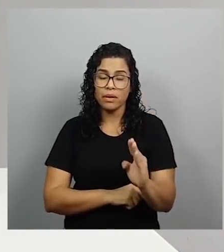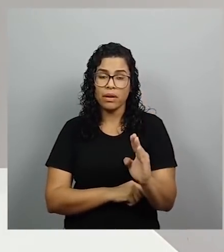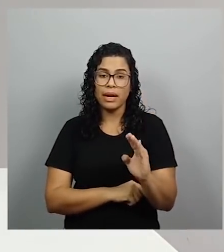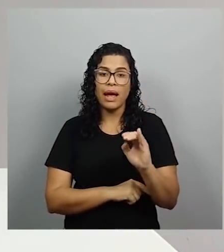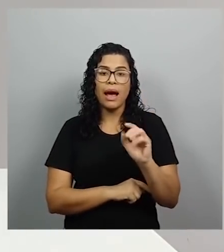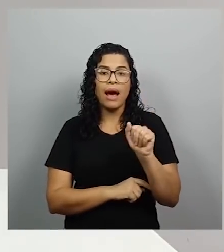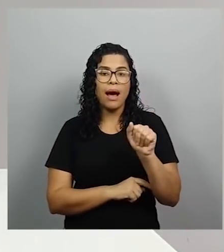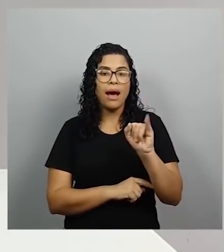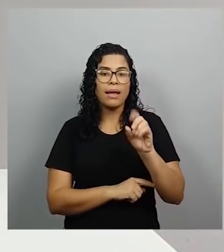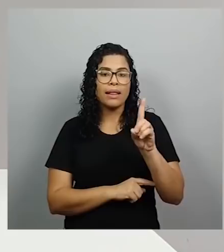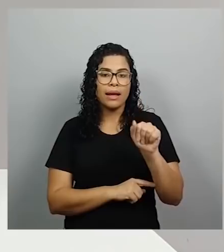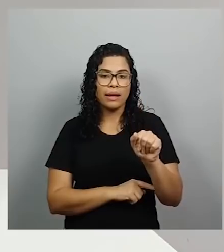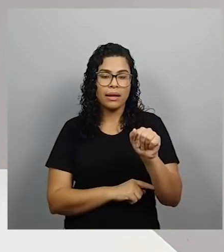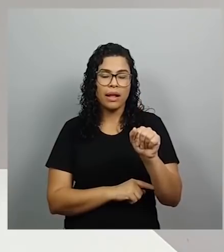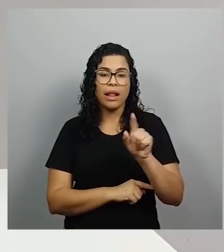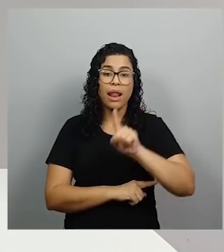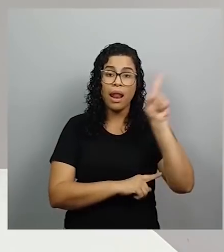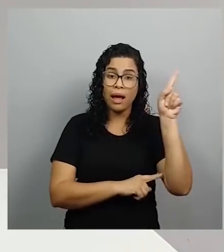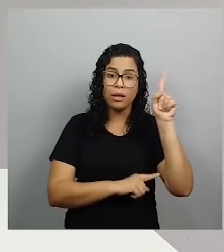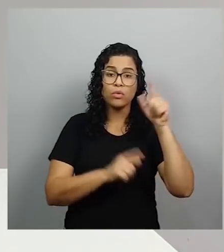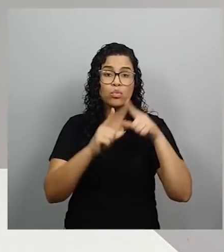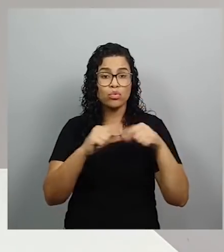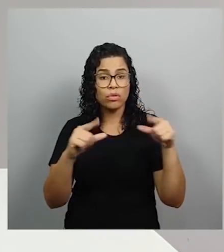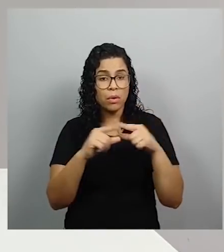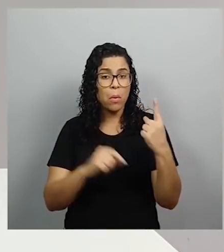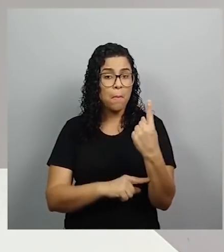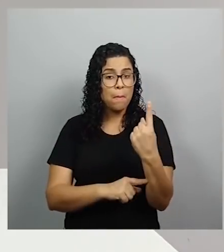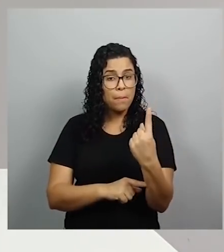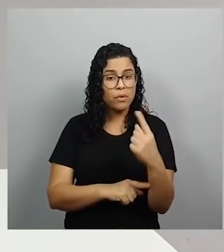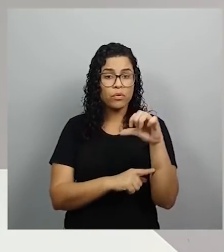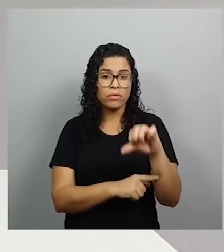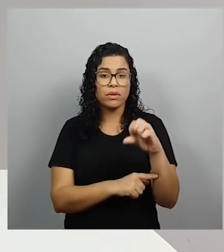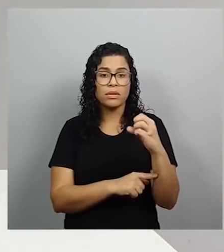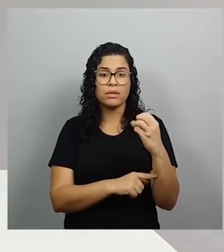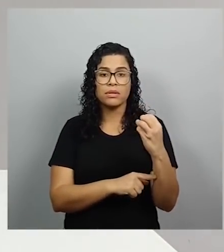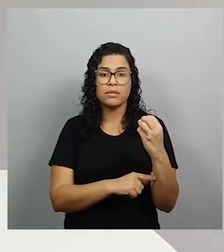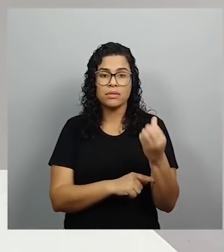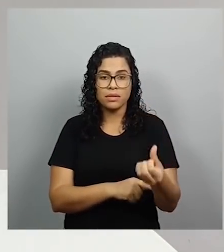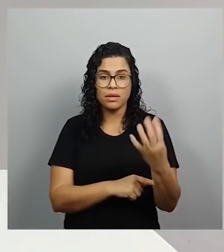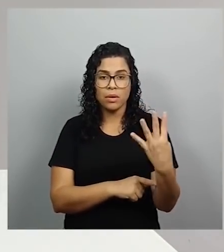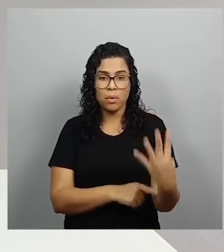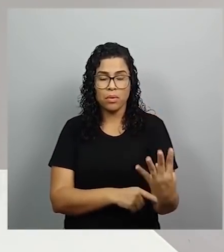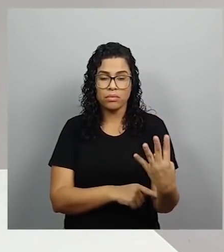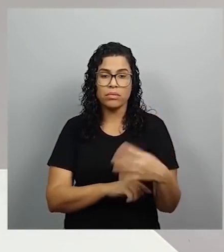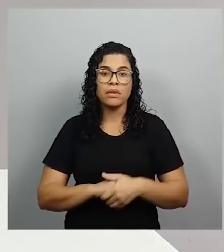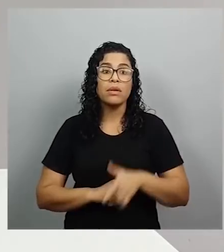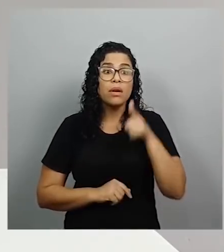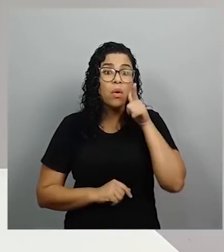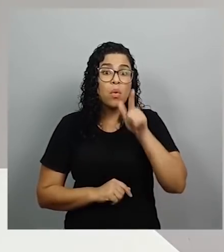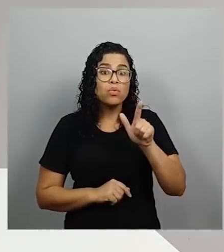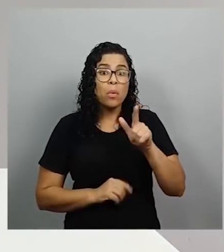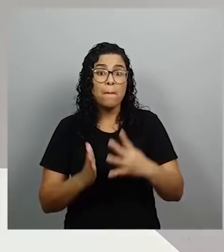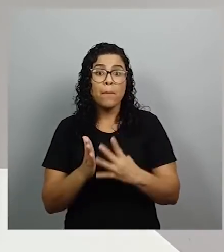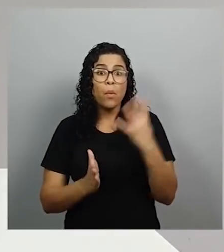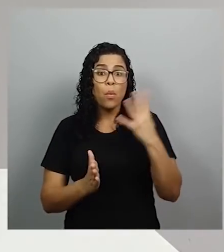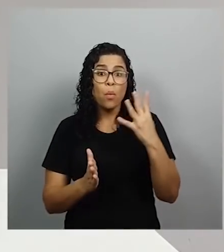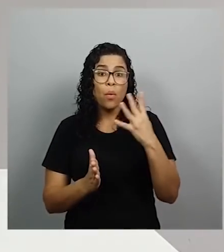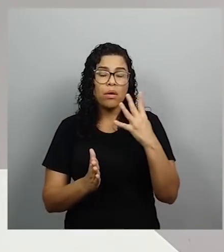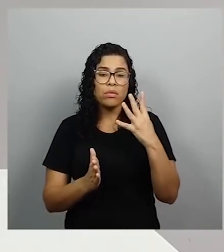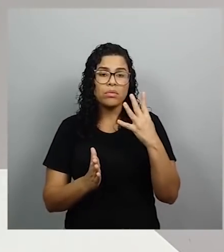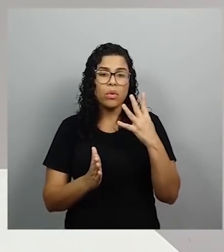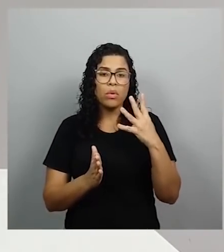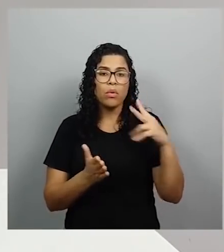da nossa delegação dos Jogos de Tóquio em 1964. A atleta conquistou o inédito 4º lugar no salto em